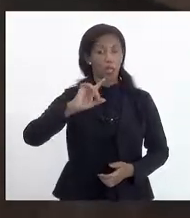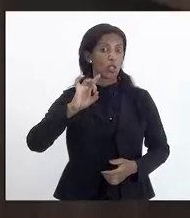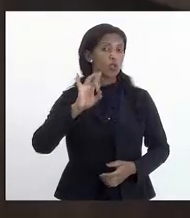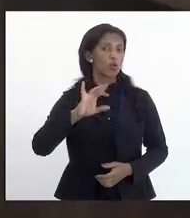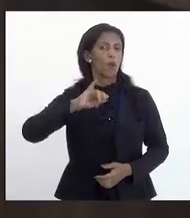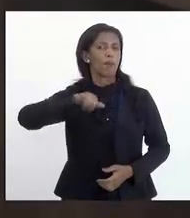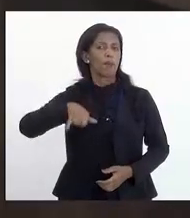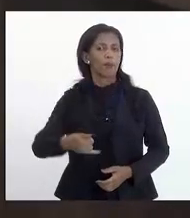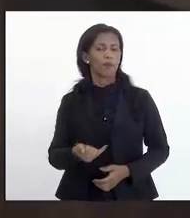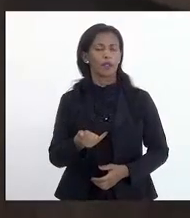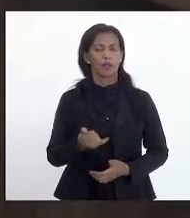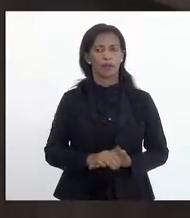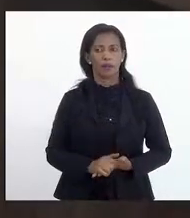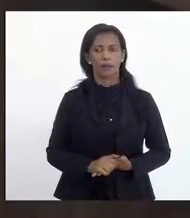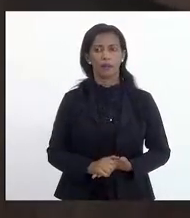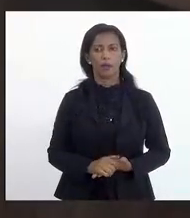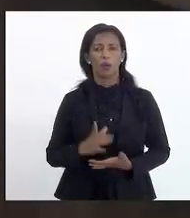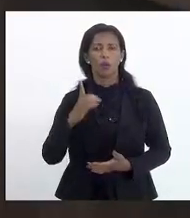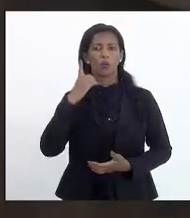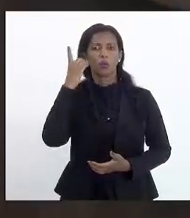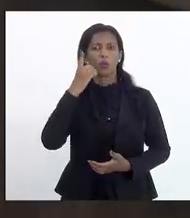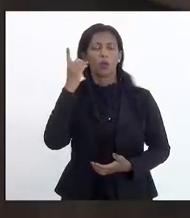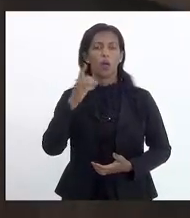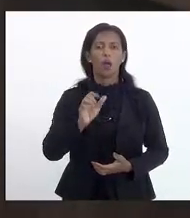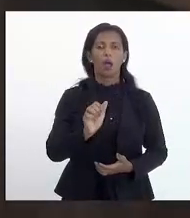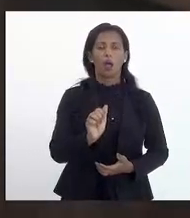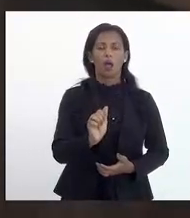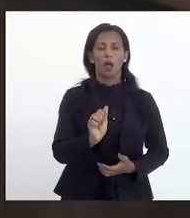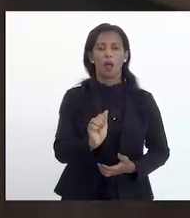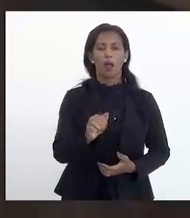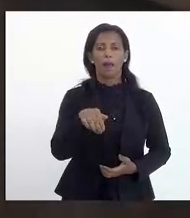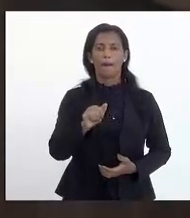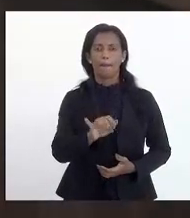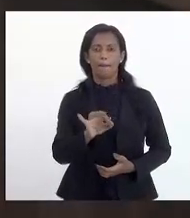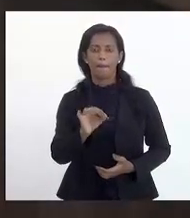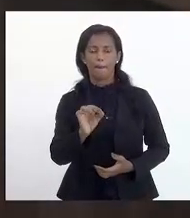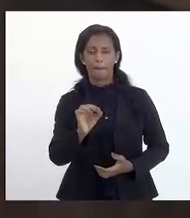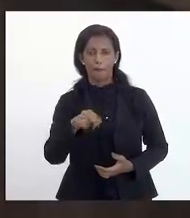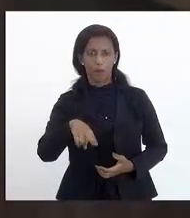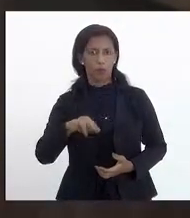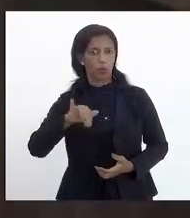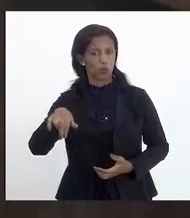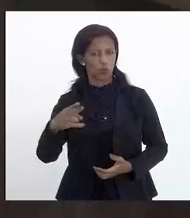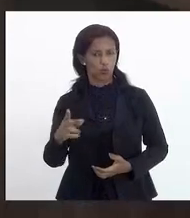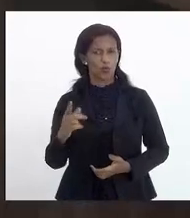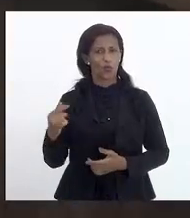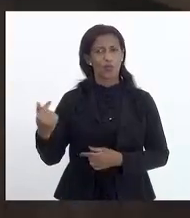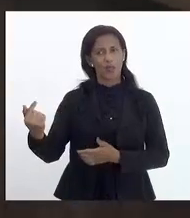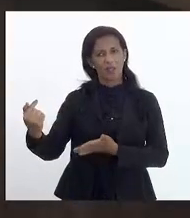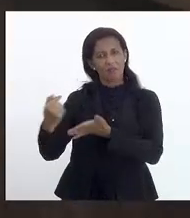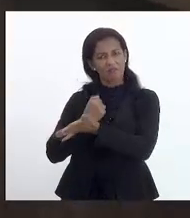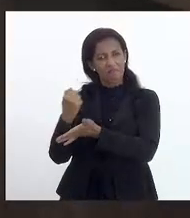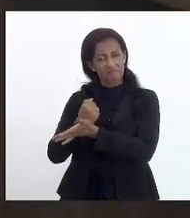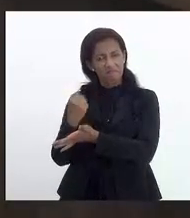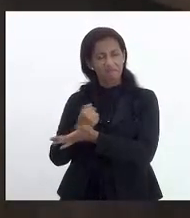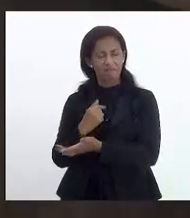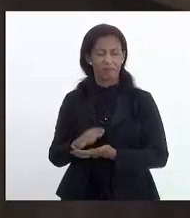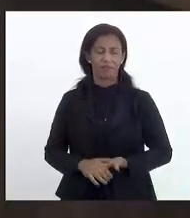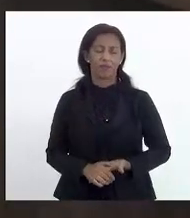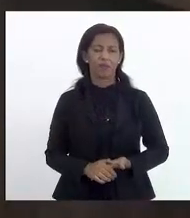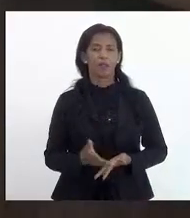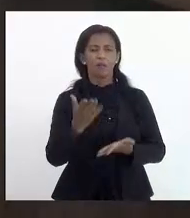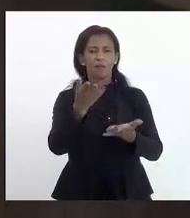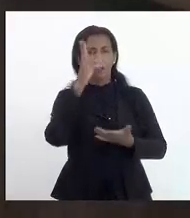aproveitar a oportunidade, porque vejo aqui o deputado Eurico Júnior, que é uma das pessoas que me questiona sobre esse fato. Vossa Excelência